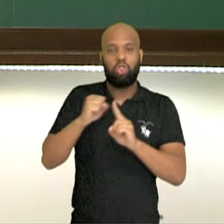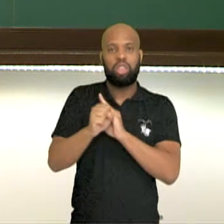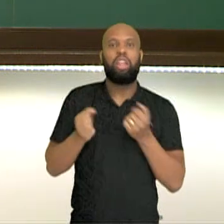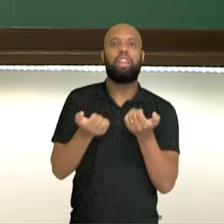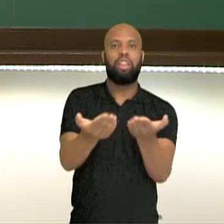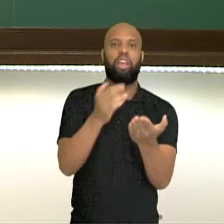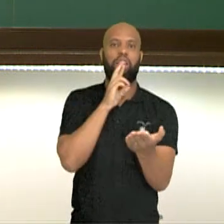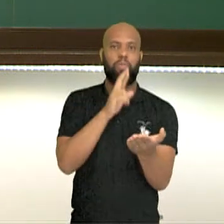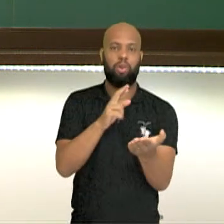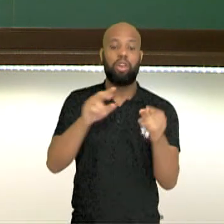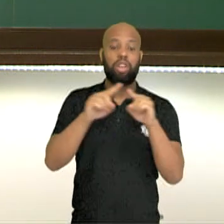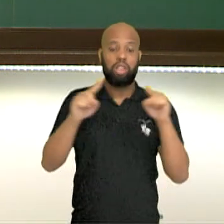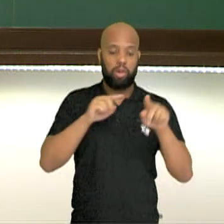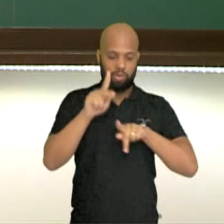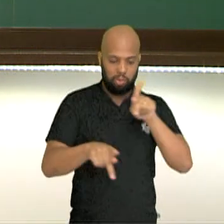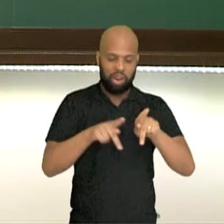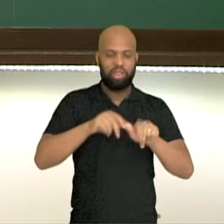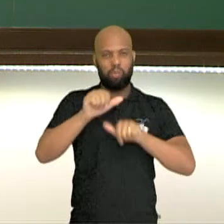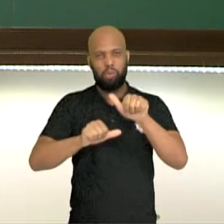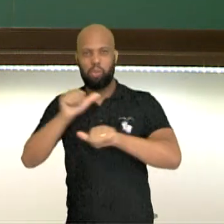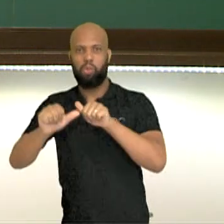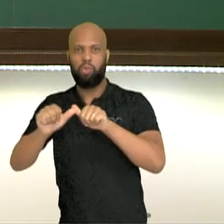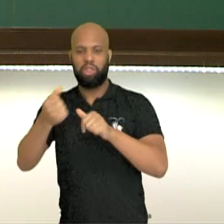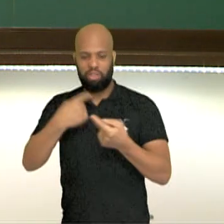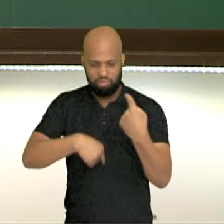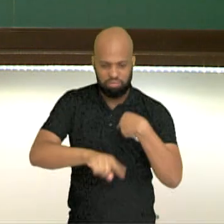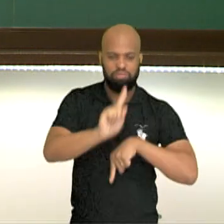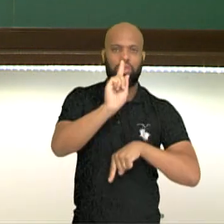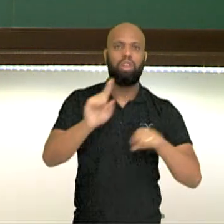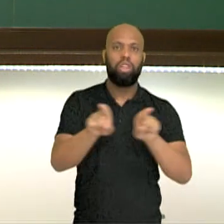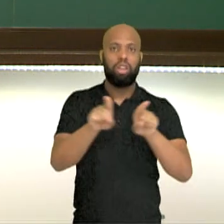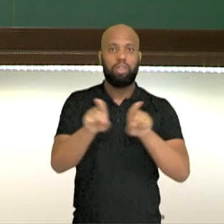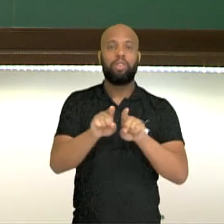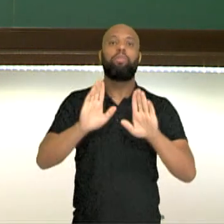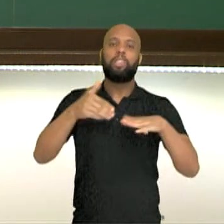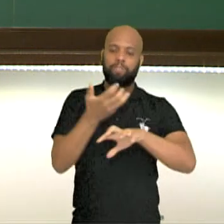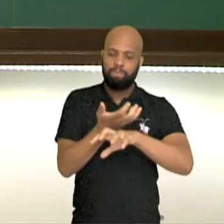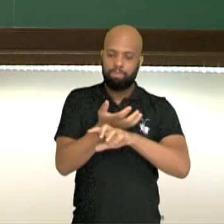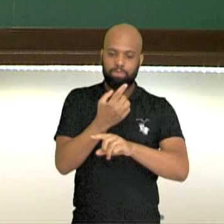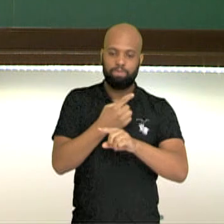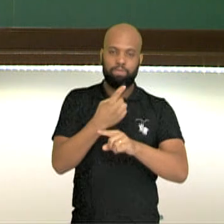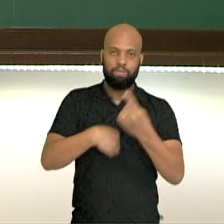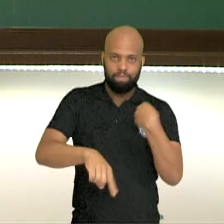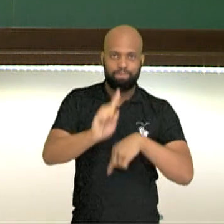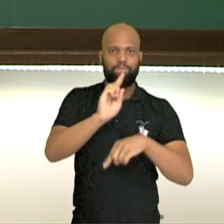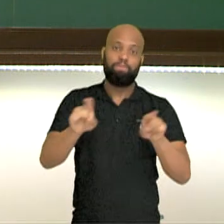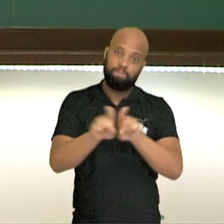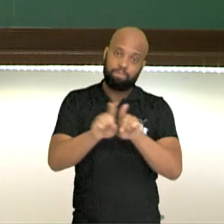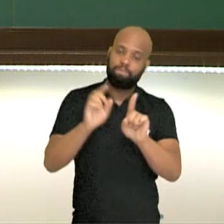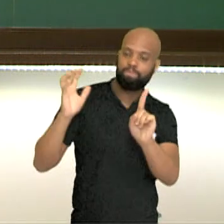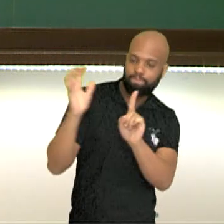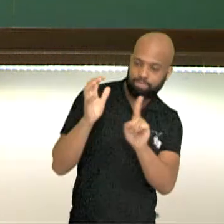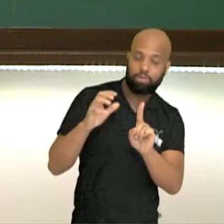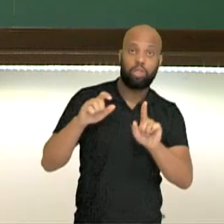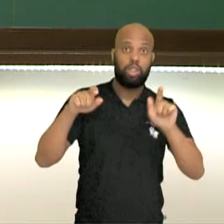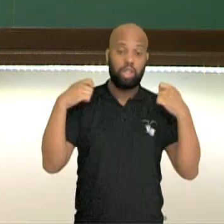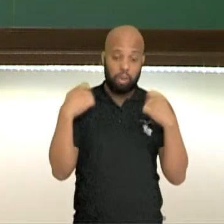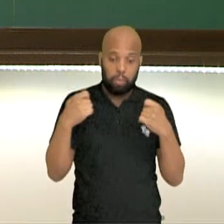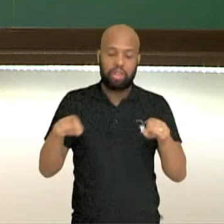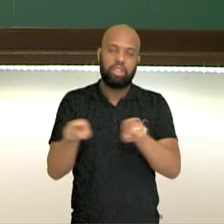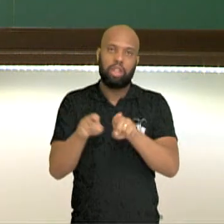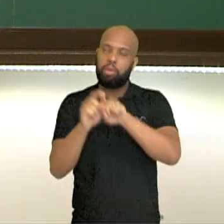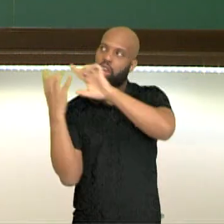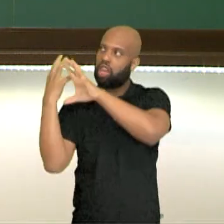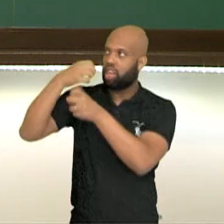sociedade modifique, se evolua, ela tenha intervenções e precise ser revista, reanalisada constantemente, a